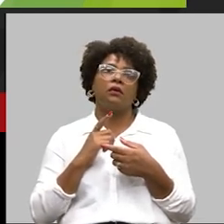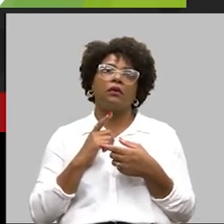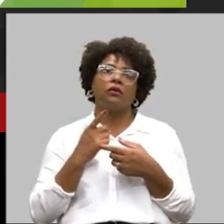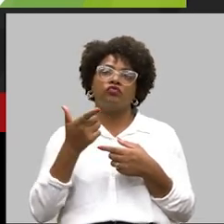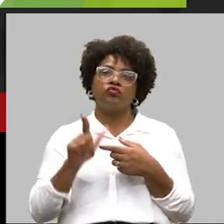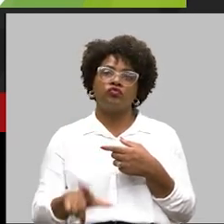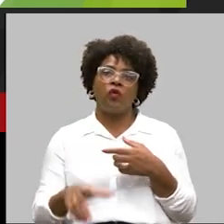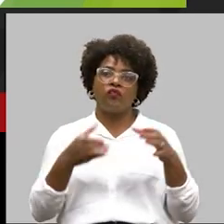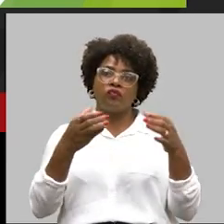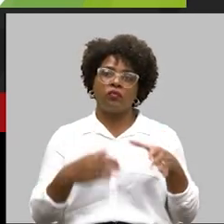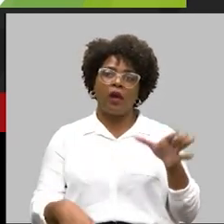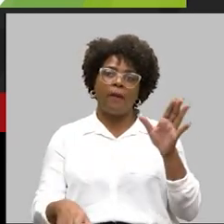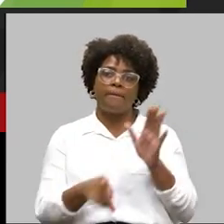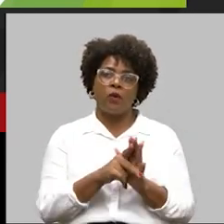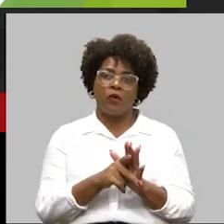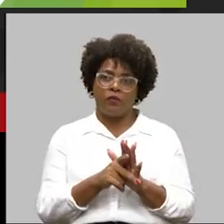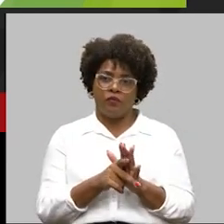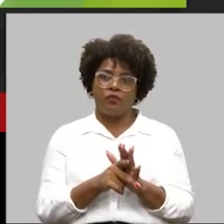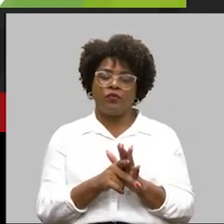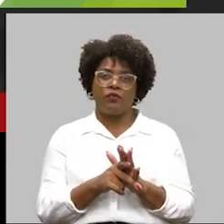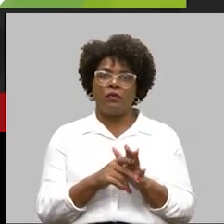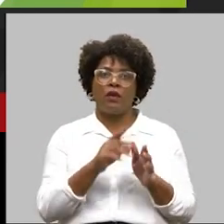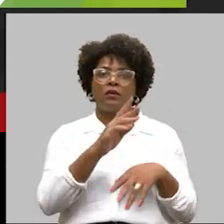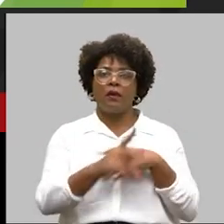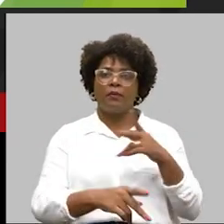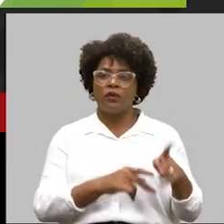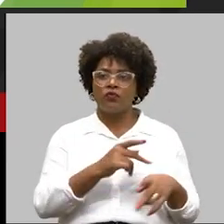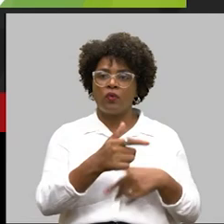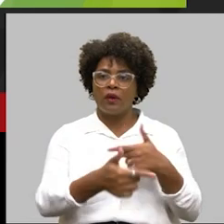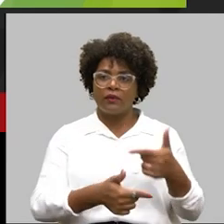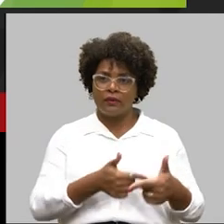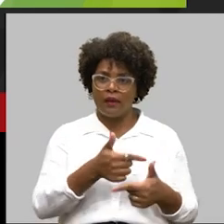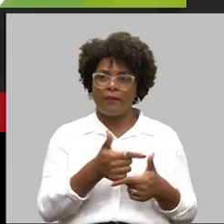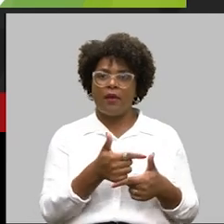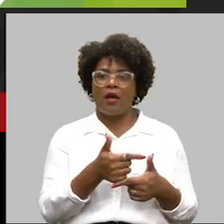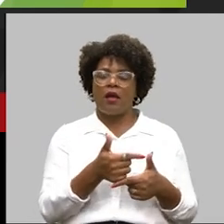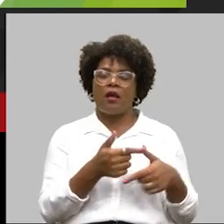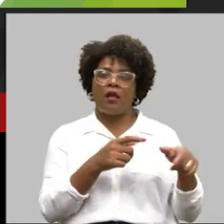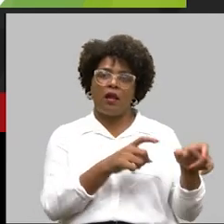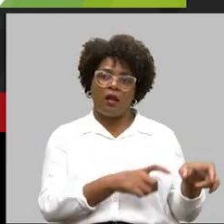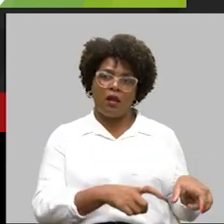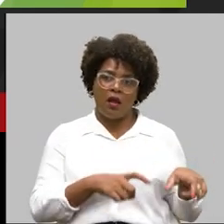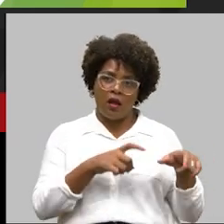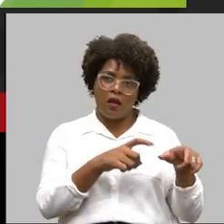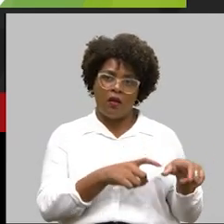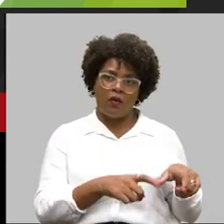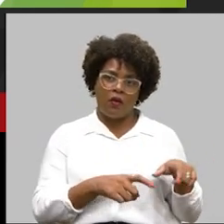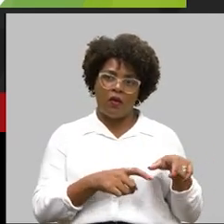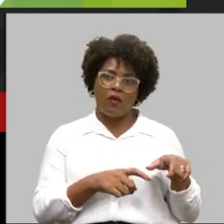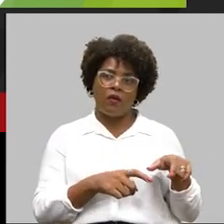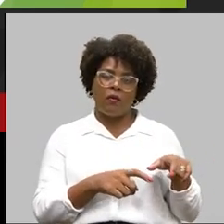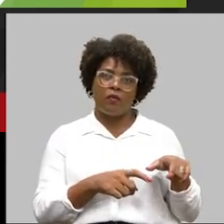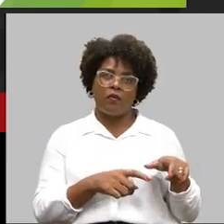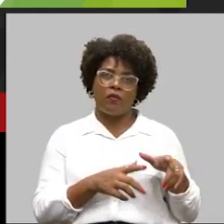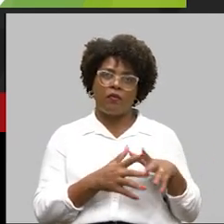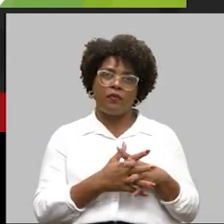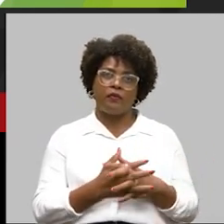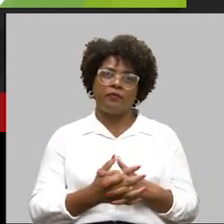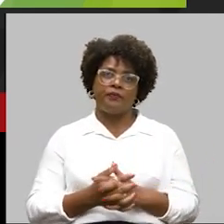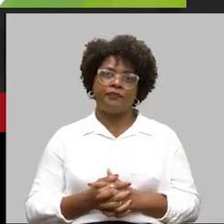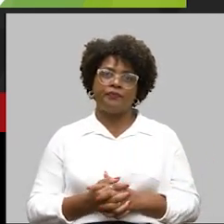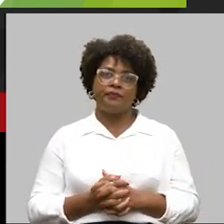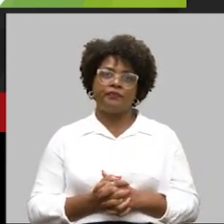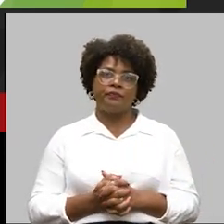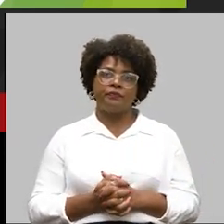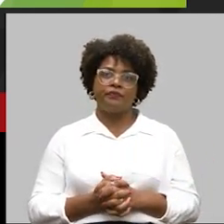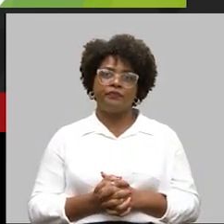lugar o lugar do trabalhador e da trabalhadora do do do campo é no campo é na terra